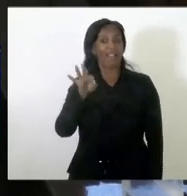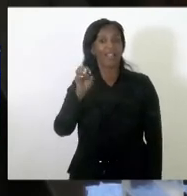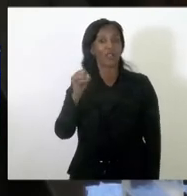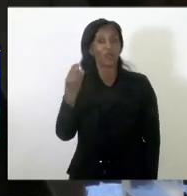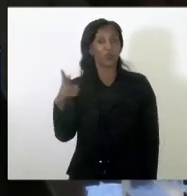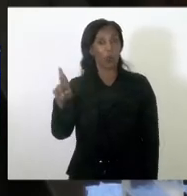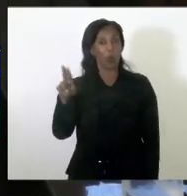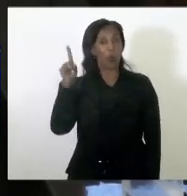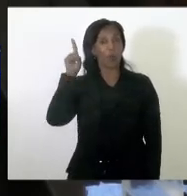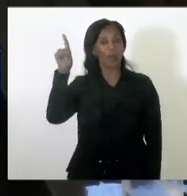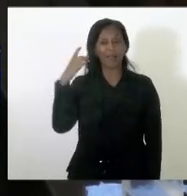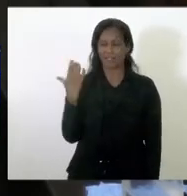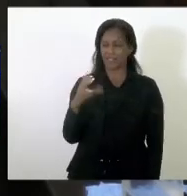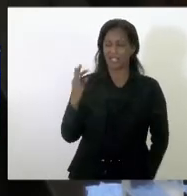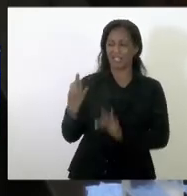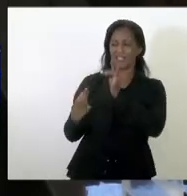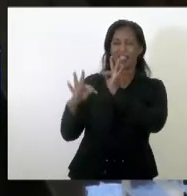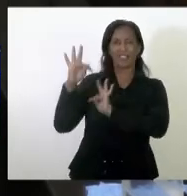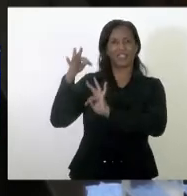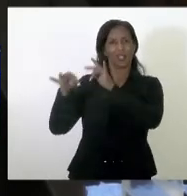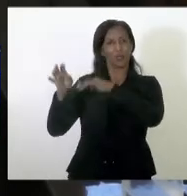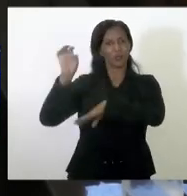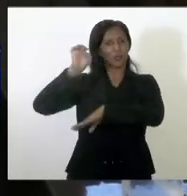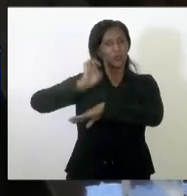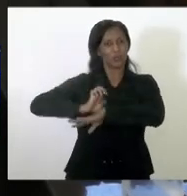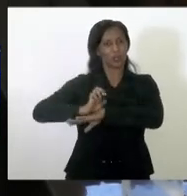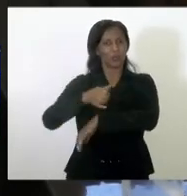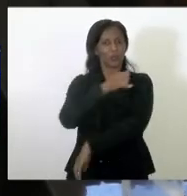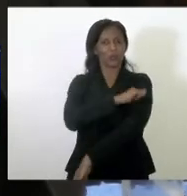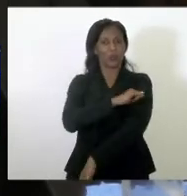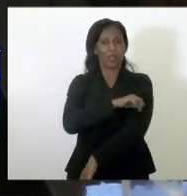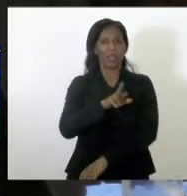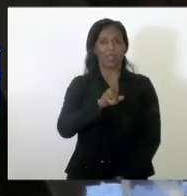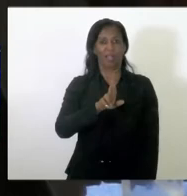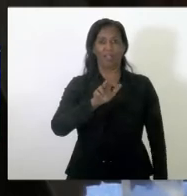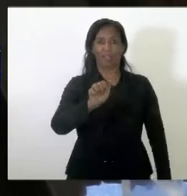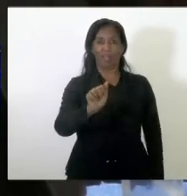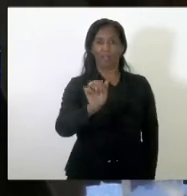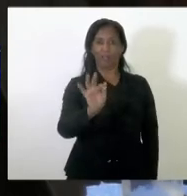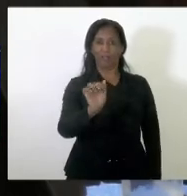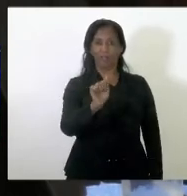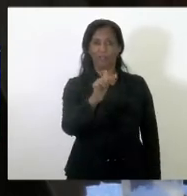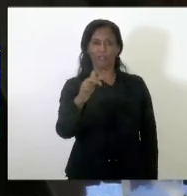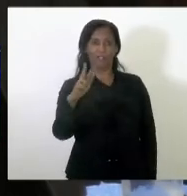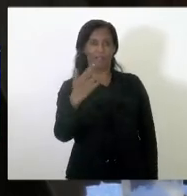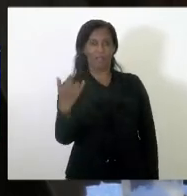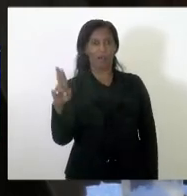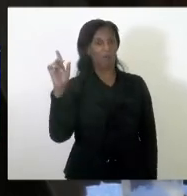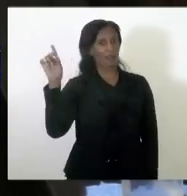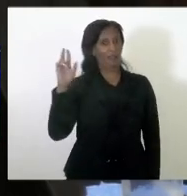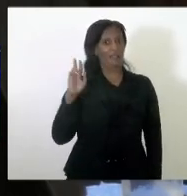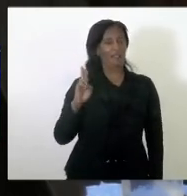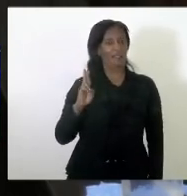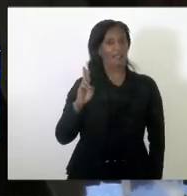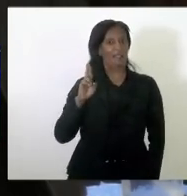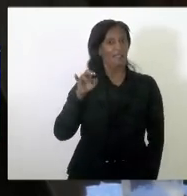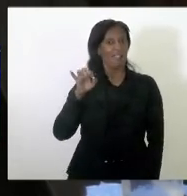Federal de Educação, Ciência e Tecnologia do Rio de Janeiro, o professor Rafael Almada, né, que é o reitor daquela instituição,